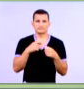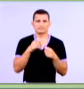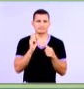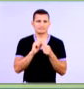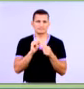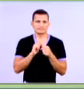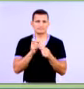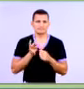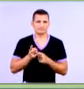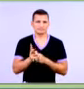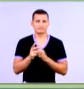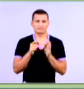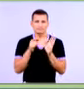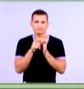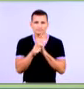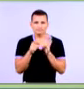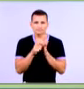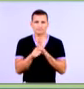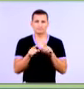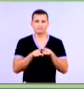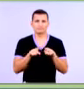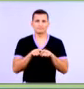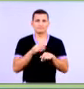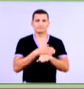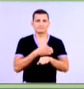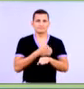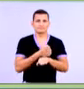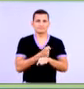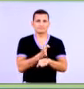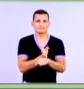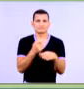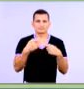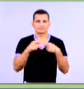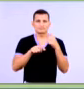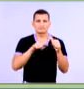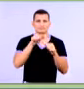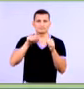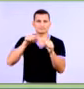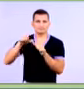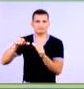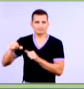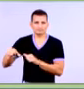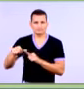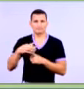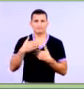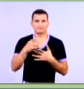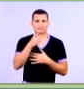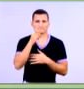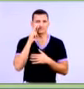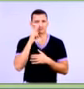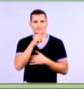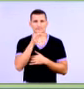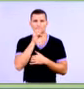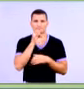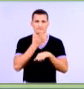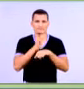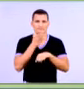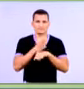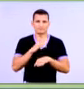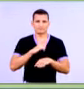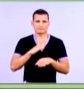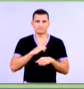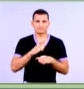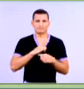constantes perguntas e o tempo todo ele tem que ficar trocando os elementos. Então, quando você vê lá nos exercícios que tem